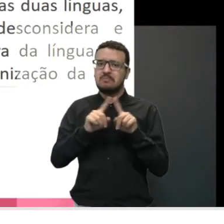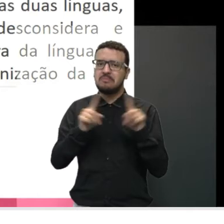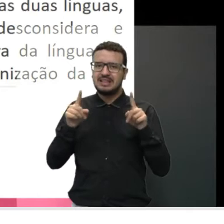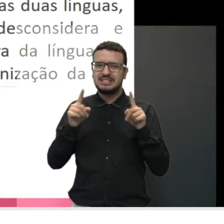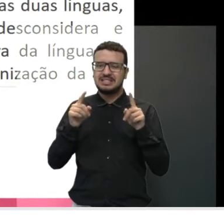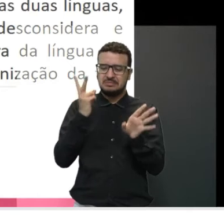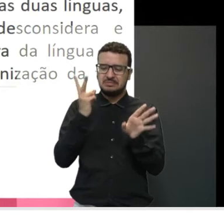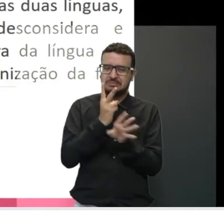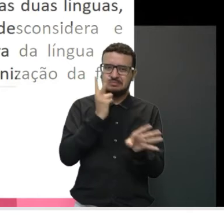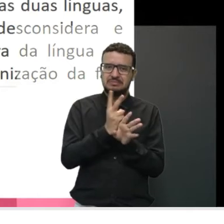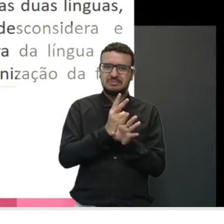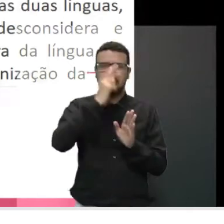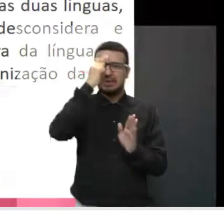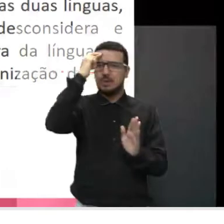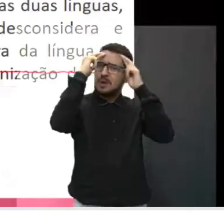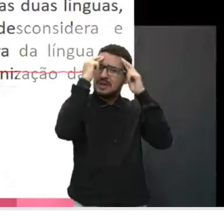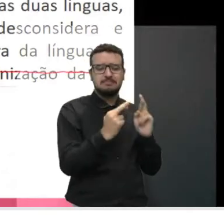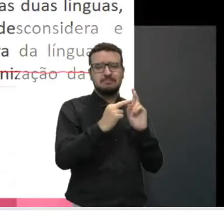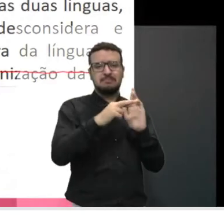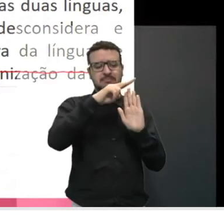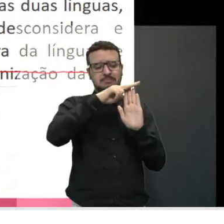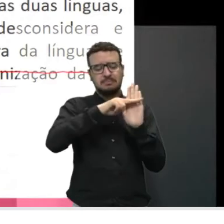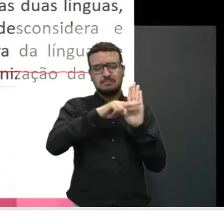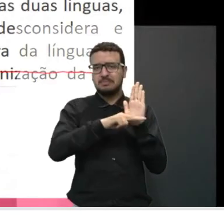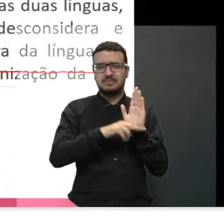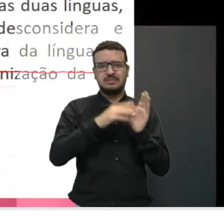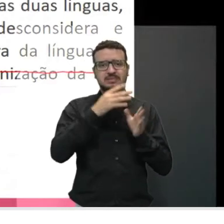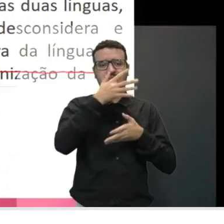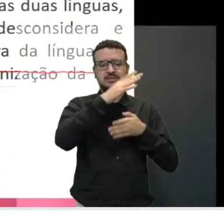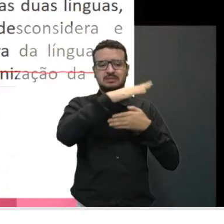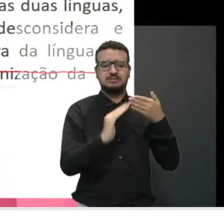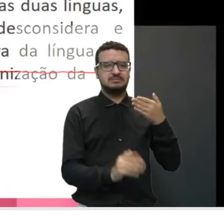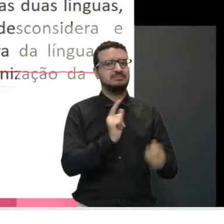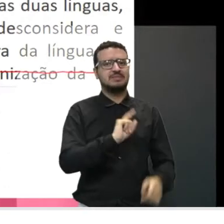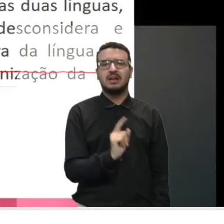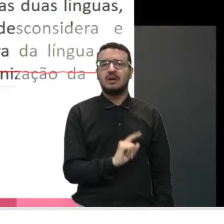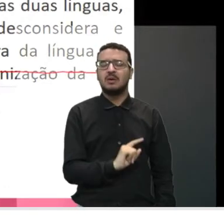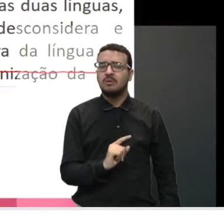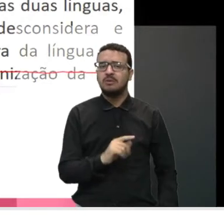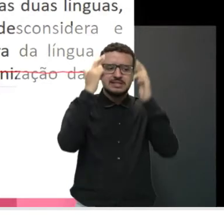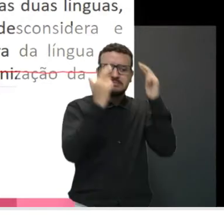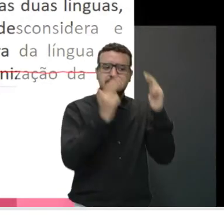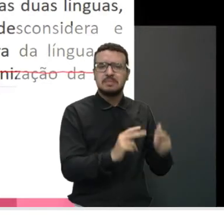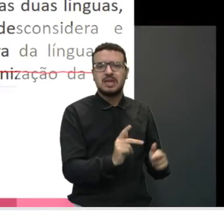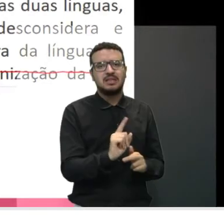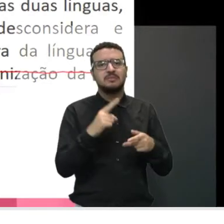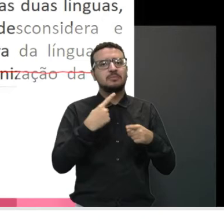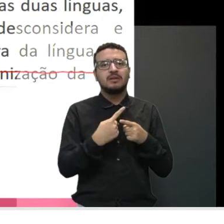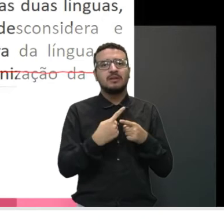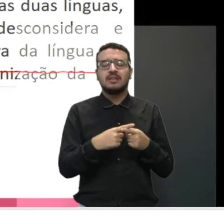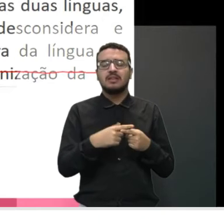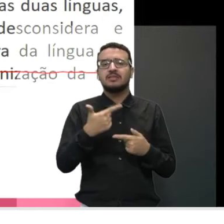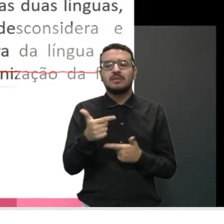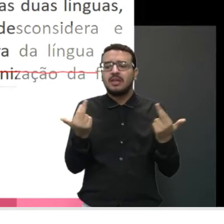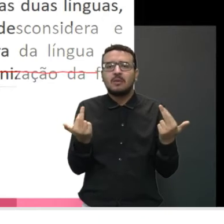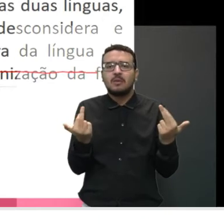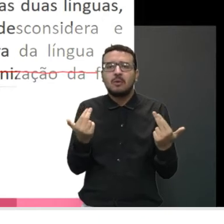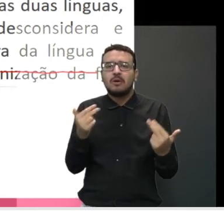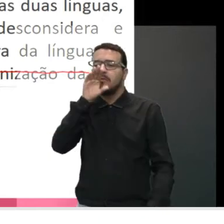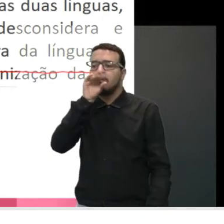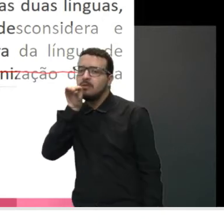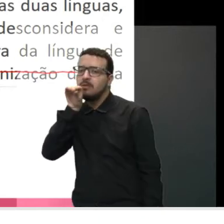língua de sinais, que não ocorre sob a mesma orientação da fala oral. Então, a comunicação total, ela